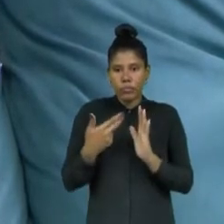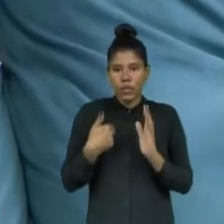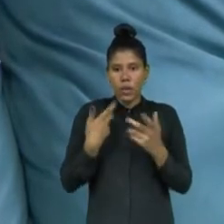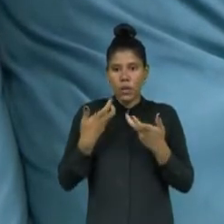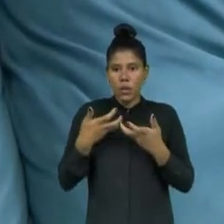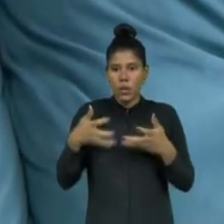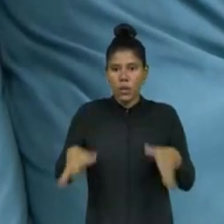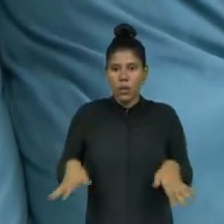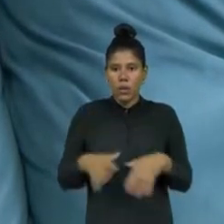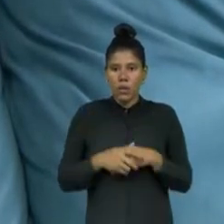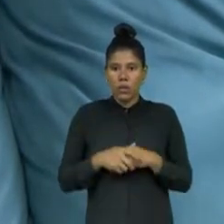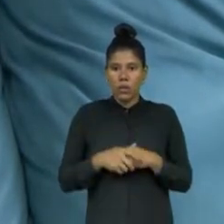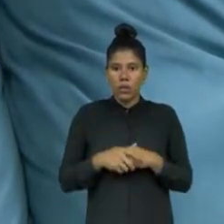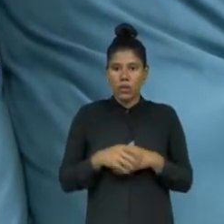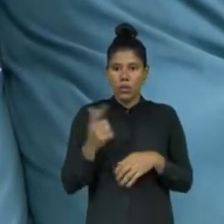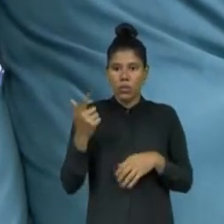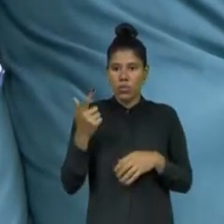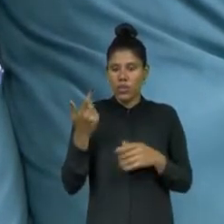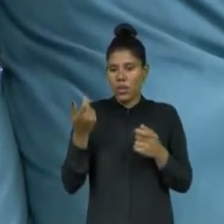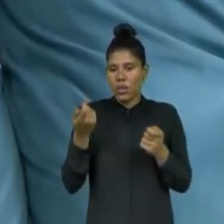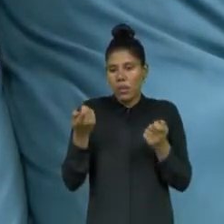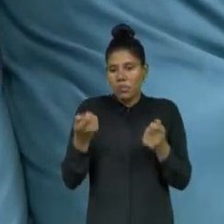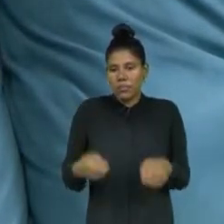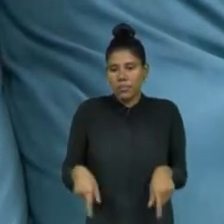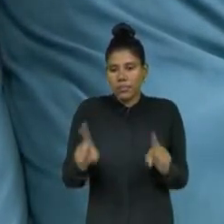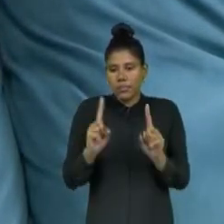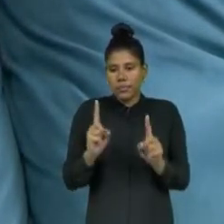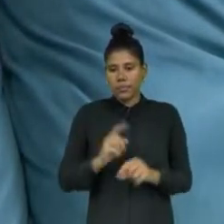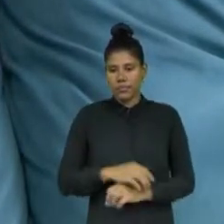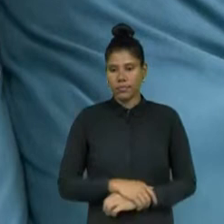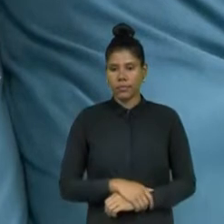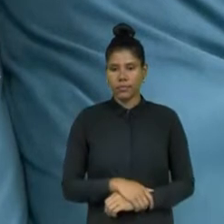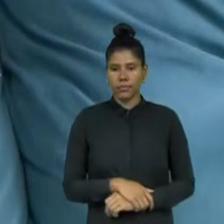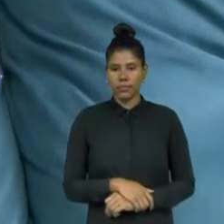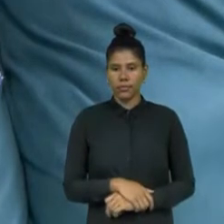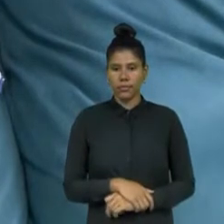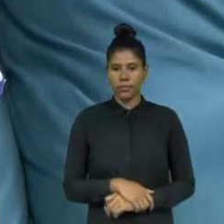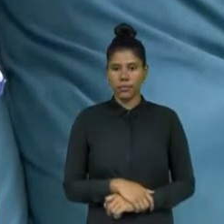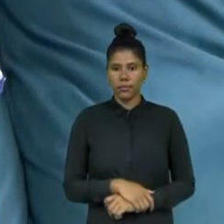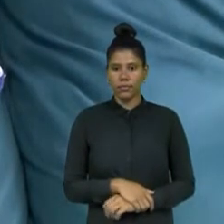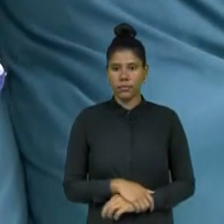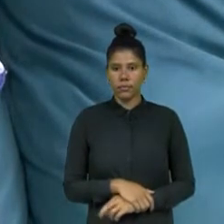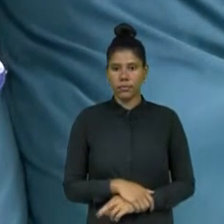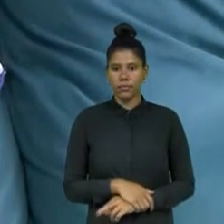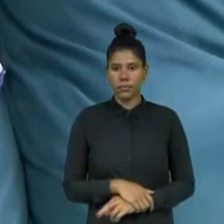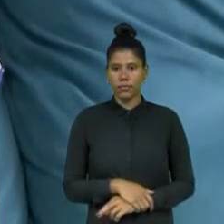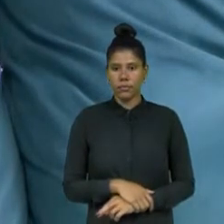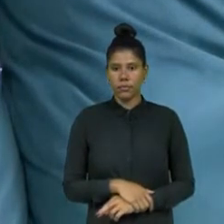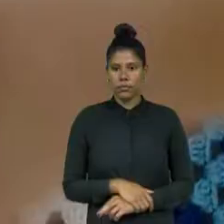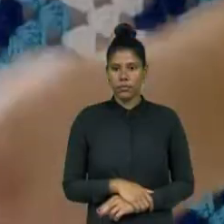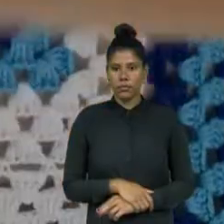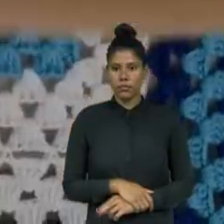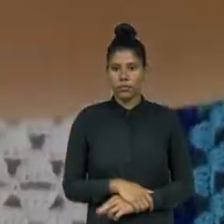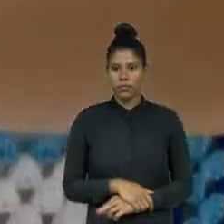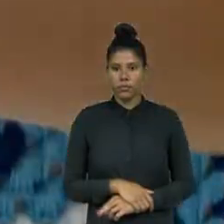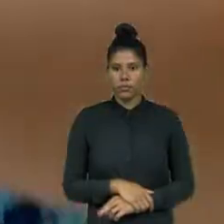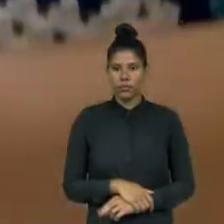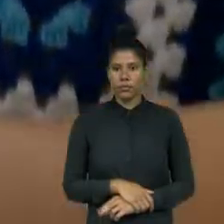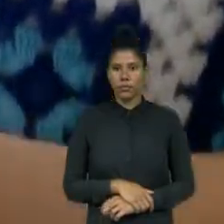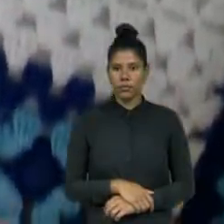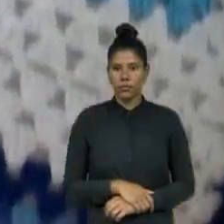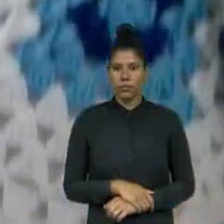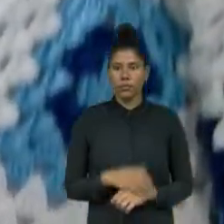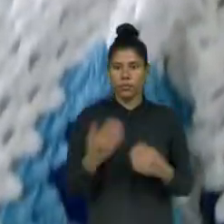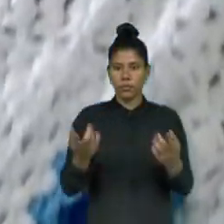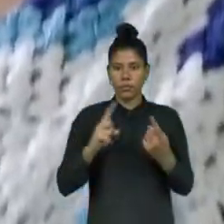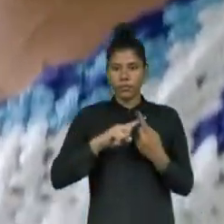sem precisão, né, de acordo com a OMS. Então, foi isso. Ela está grávida